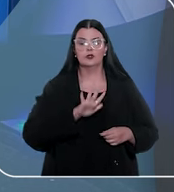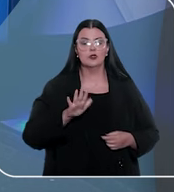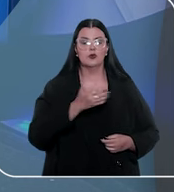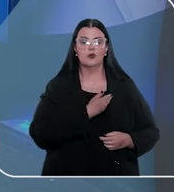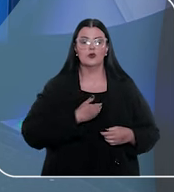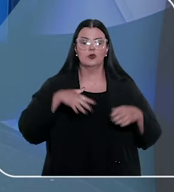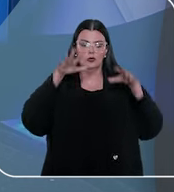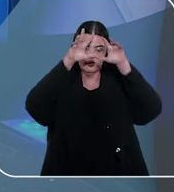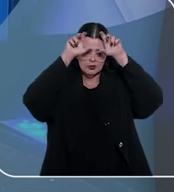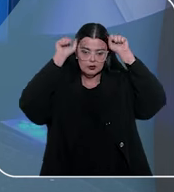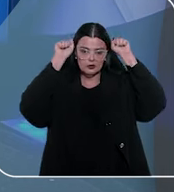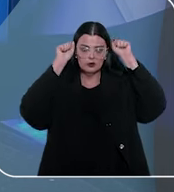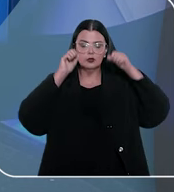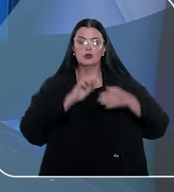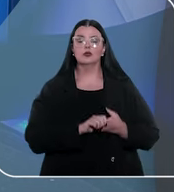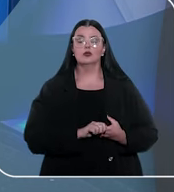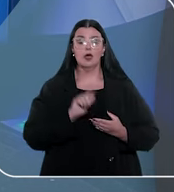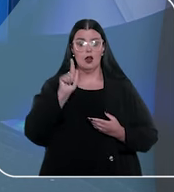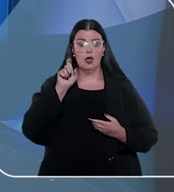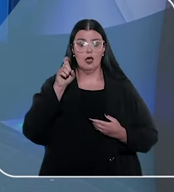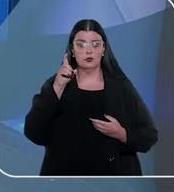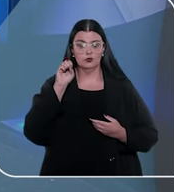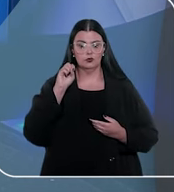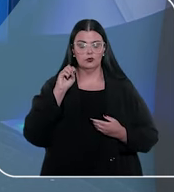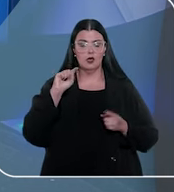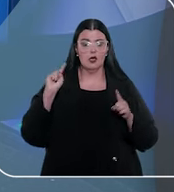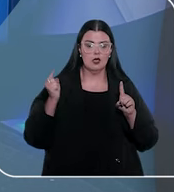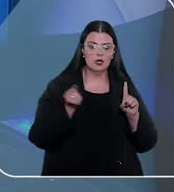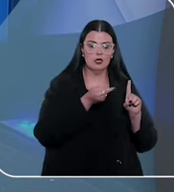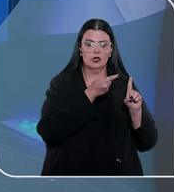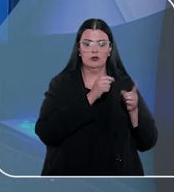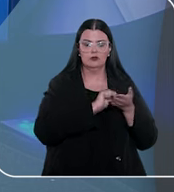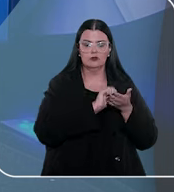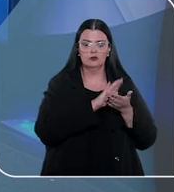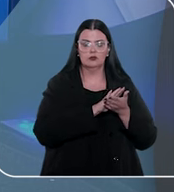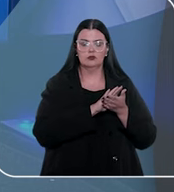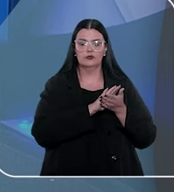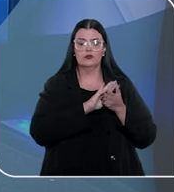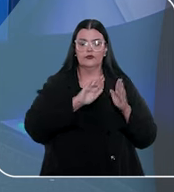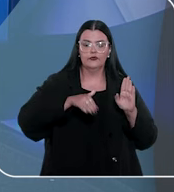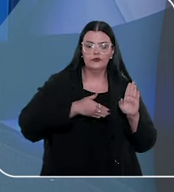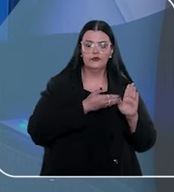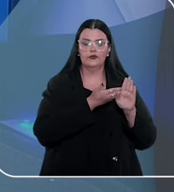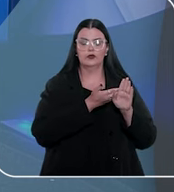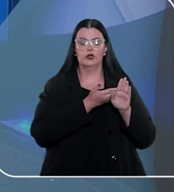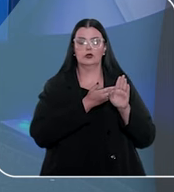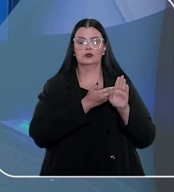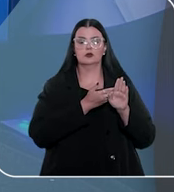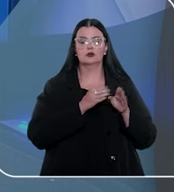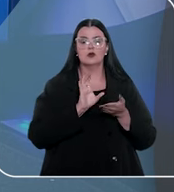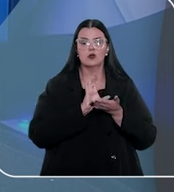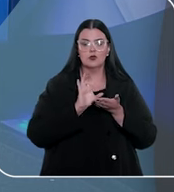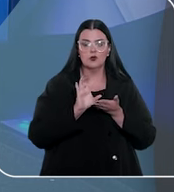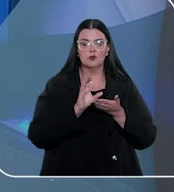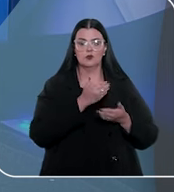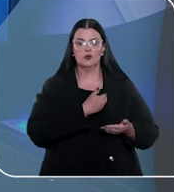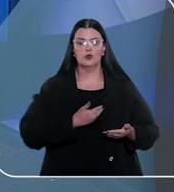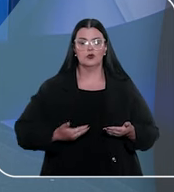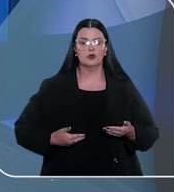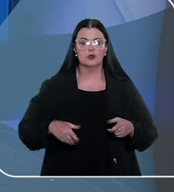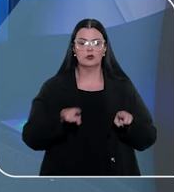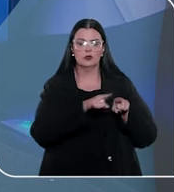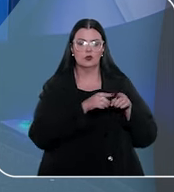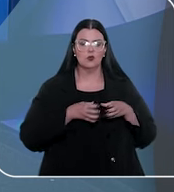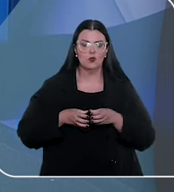governador do Acre Gladson cameli passou a ser réu em ação que apura fraude a licitação desvio de recursos públicos e